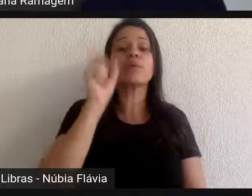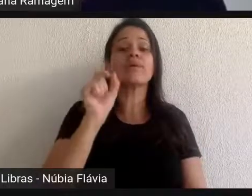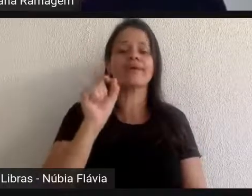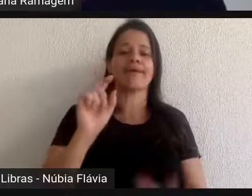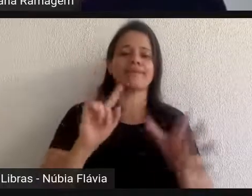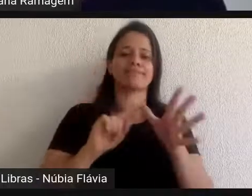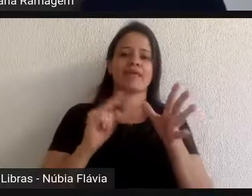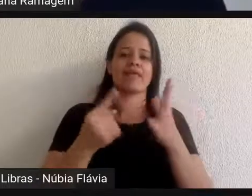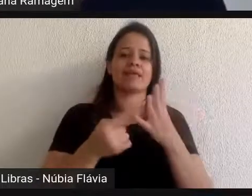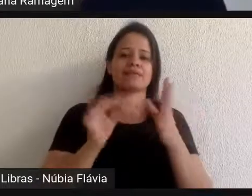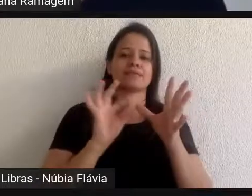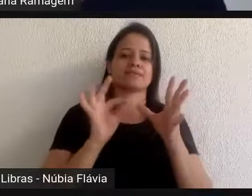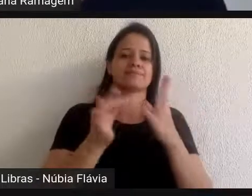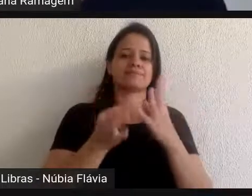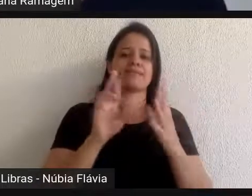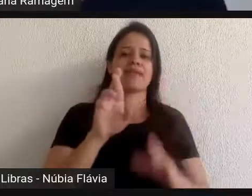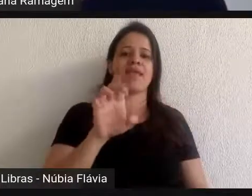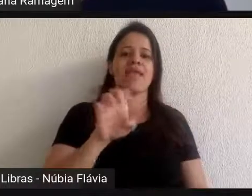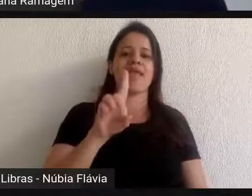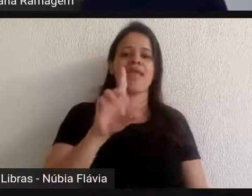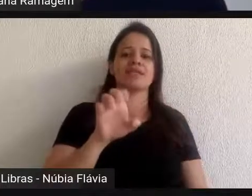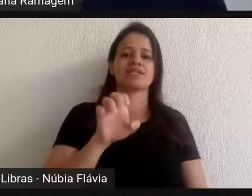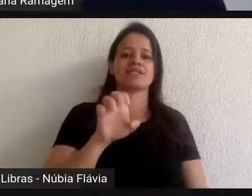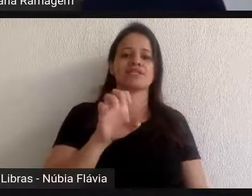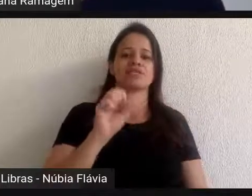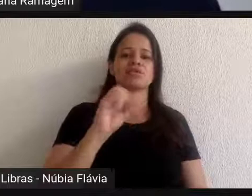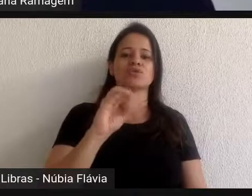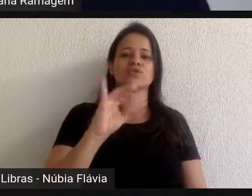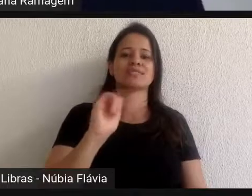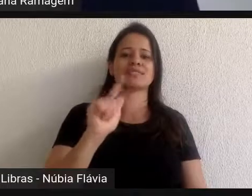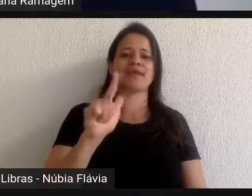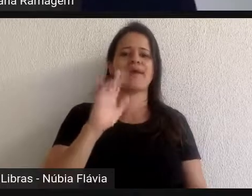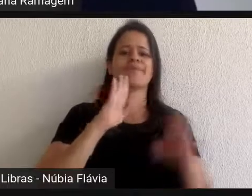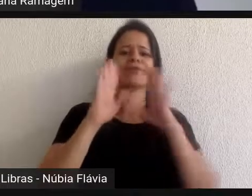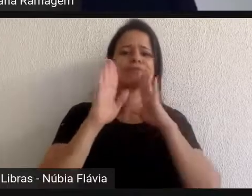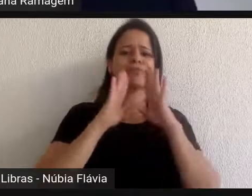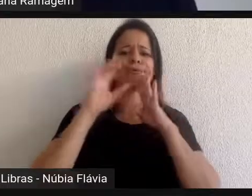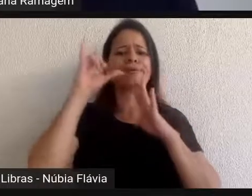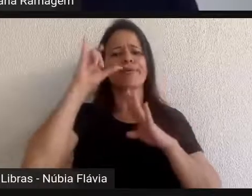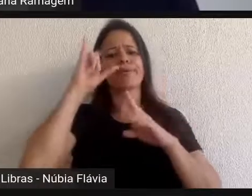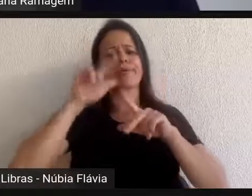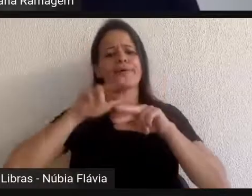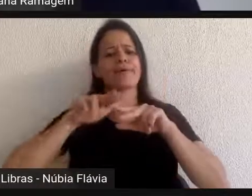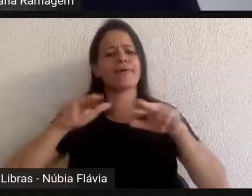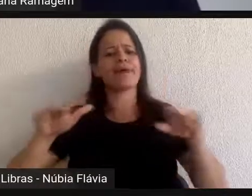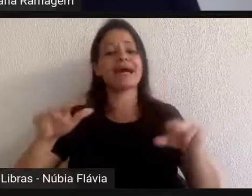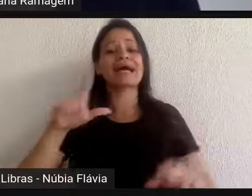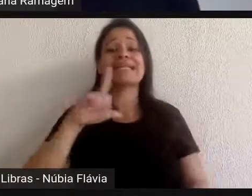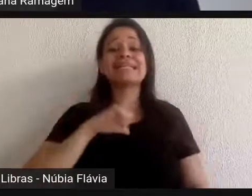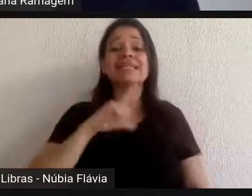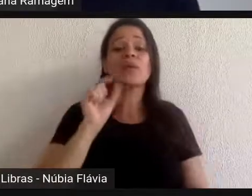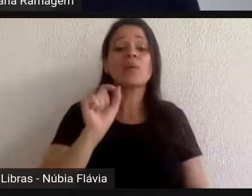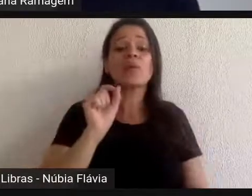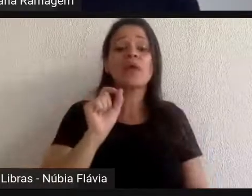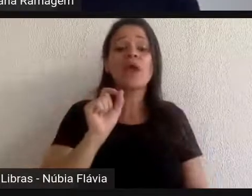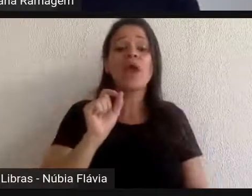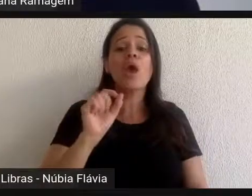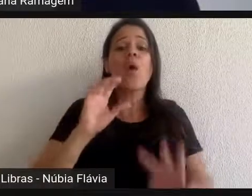sociais. Não existe, gente, não existe nenhum alimento e